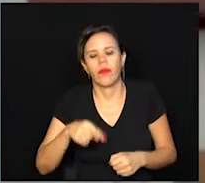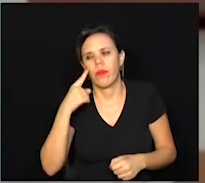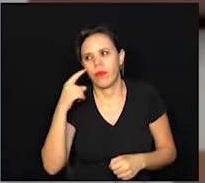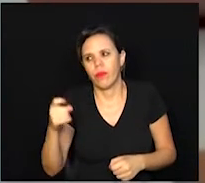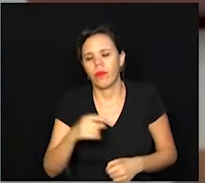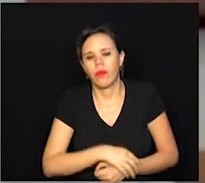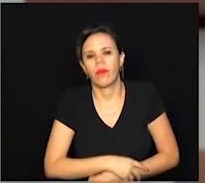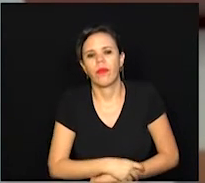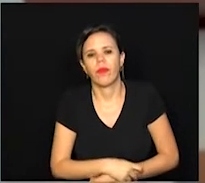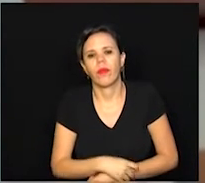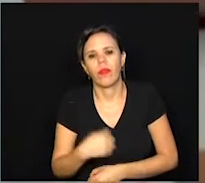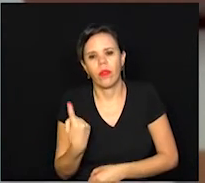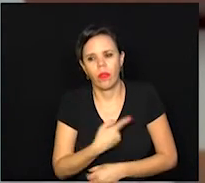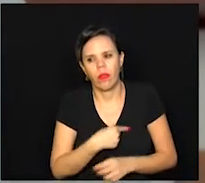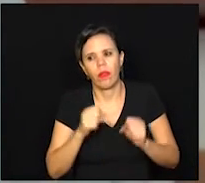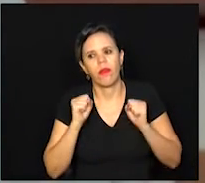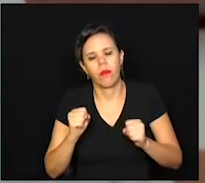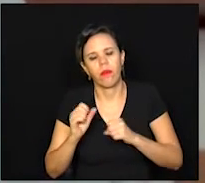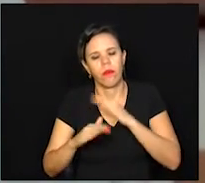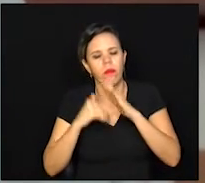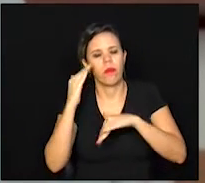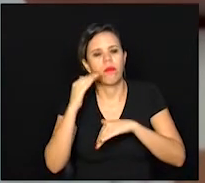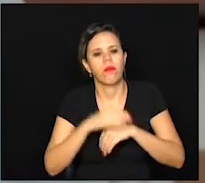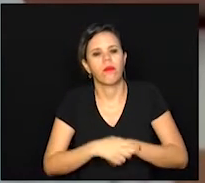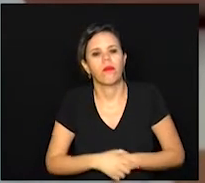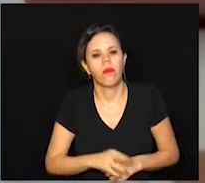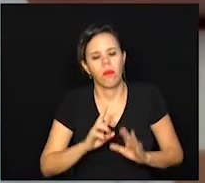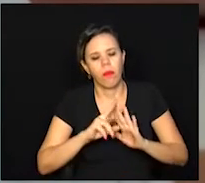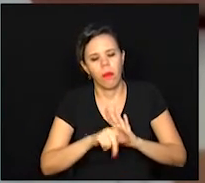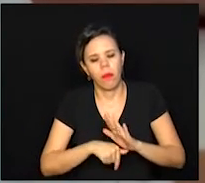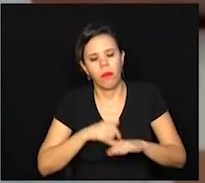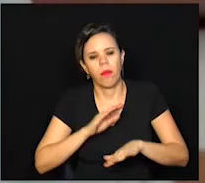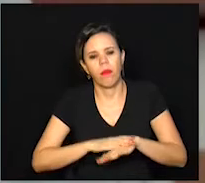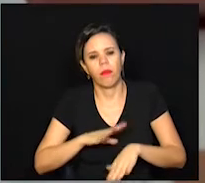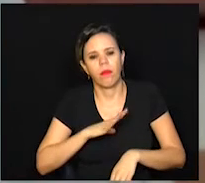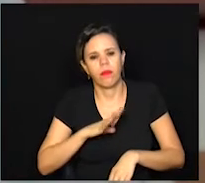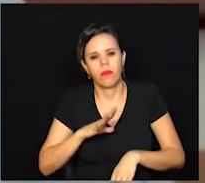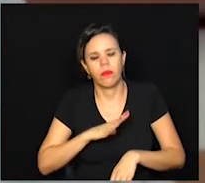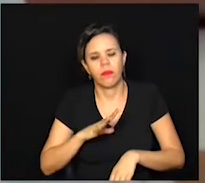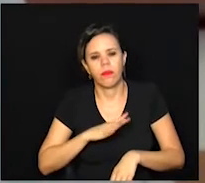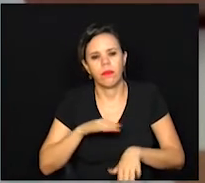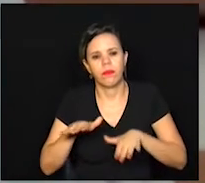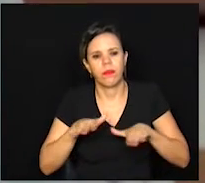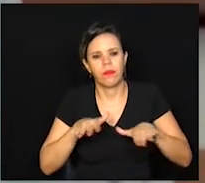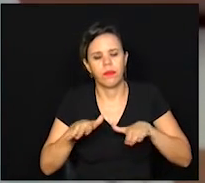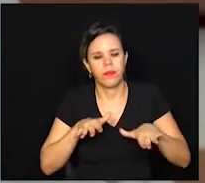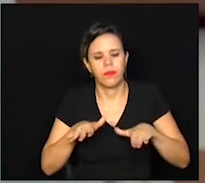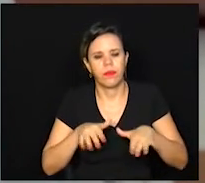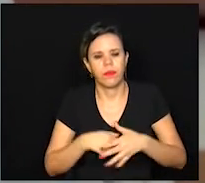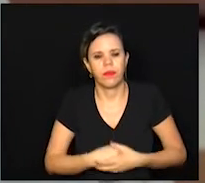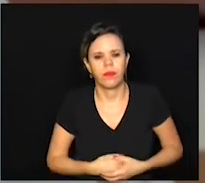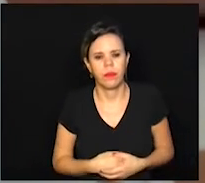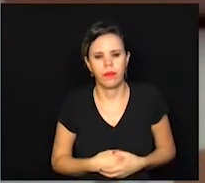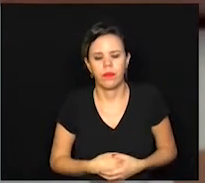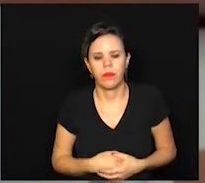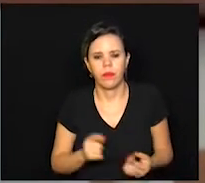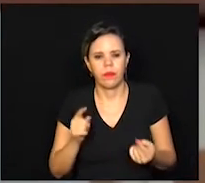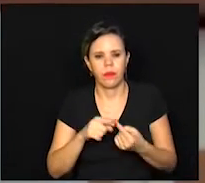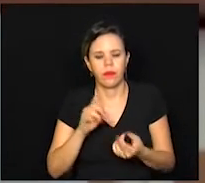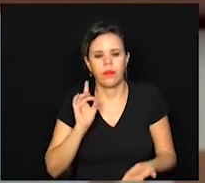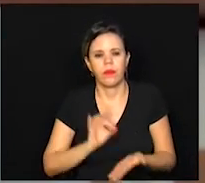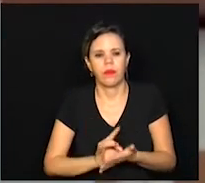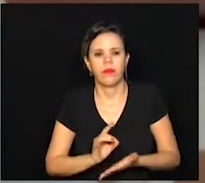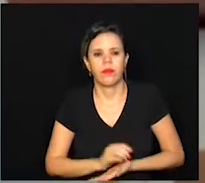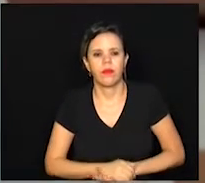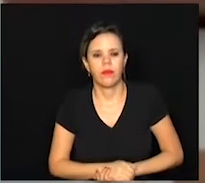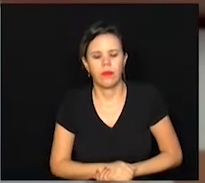interessante, e a gente pode construir isso com vários atores da cidade, com vários movimentos, no sentido de afirmar,